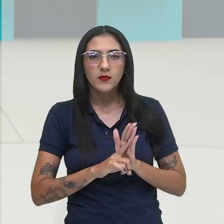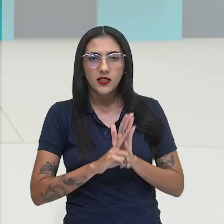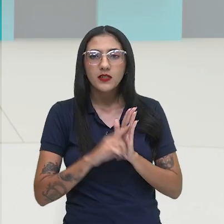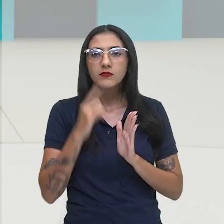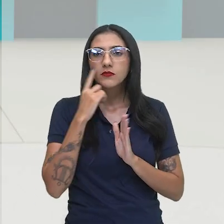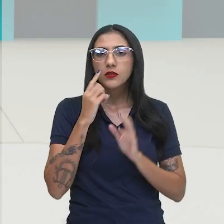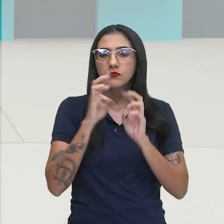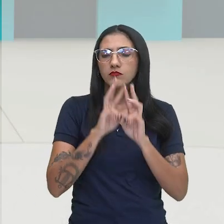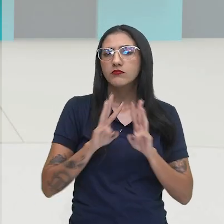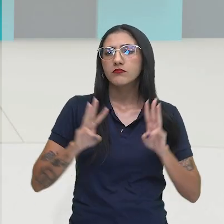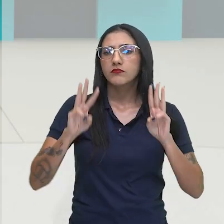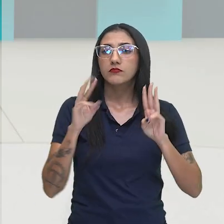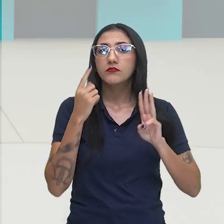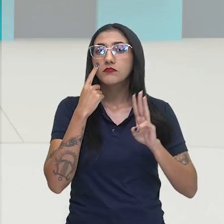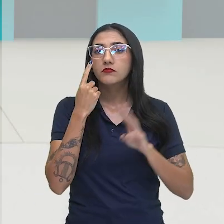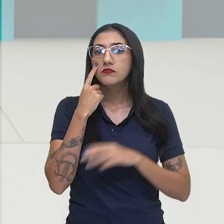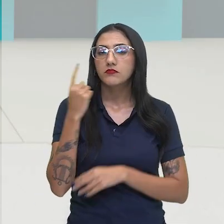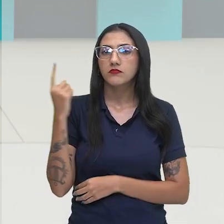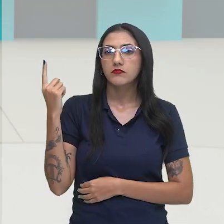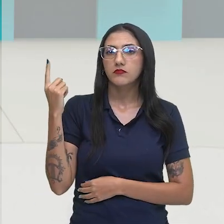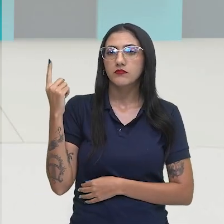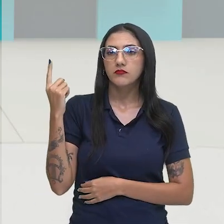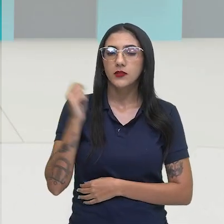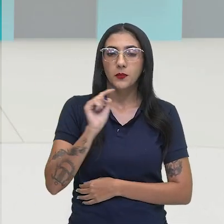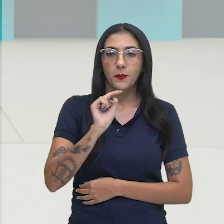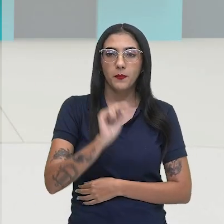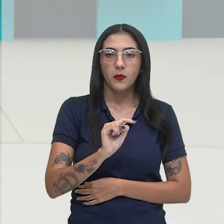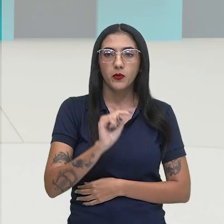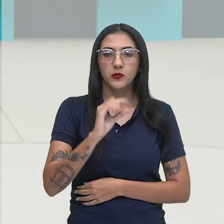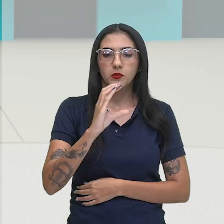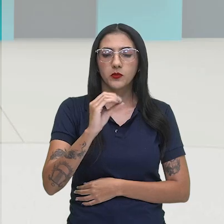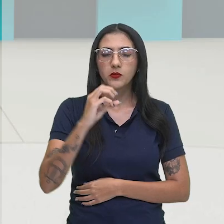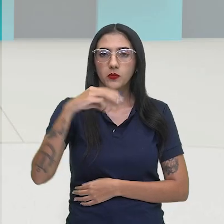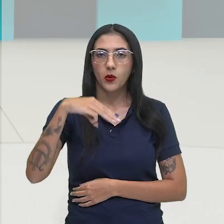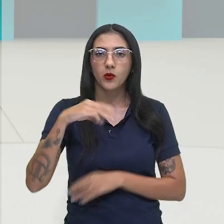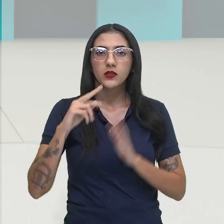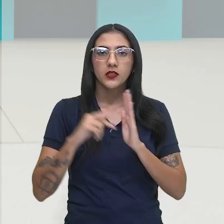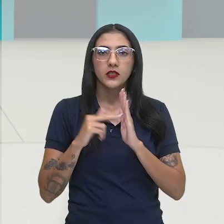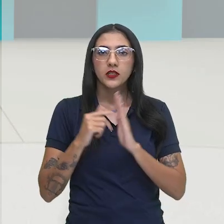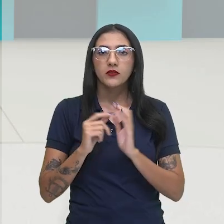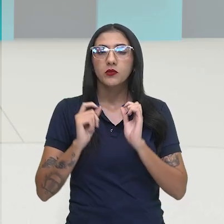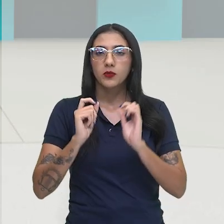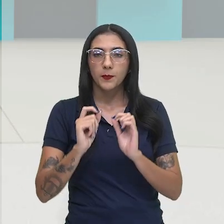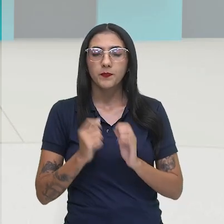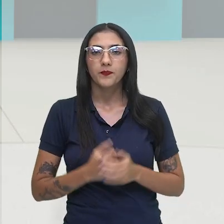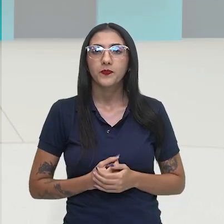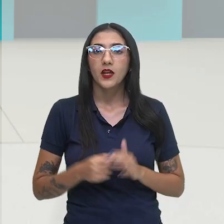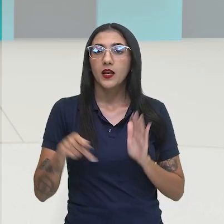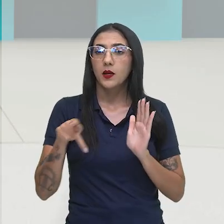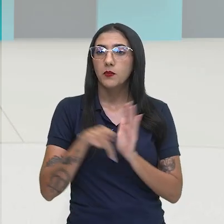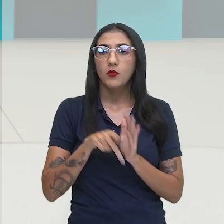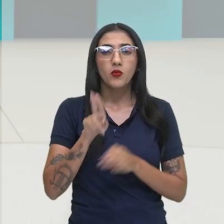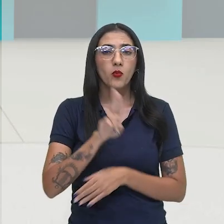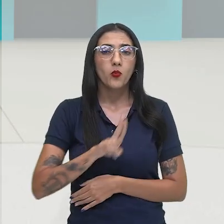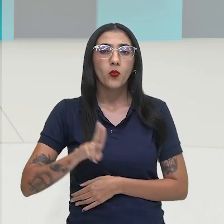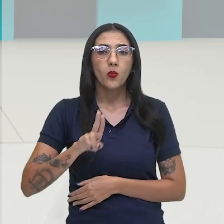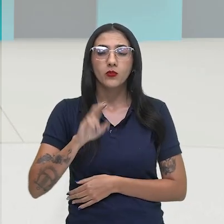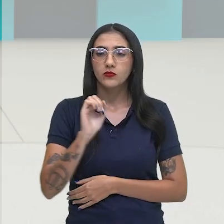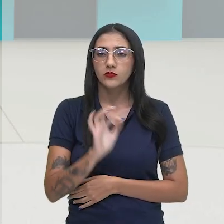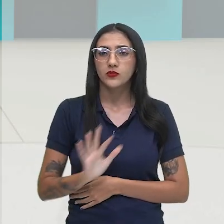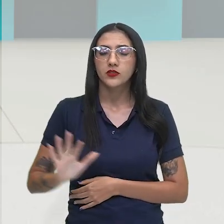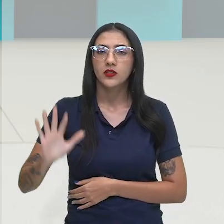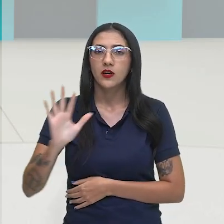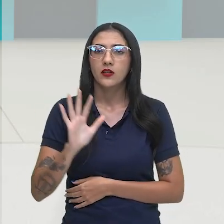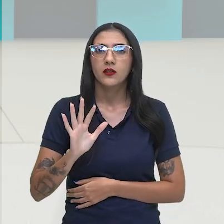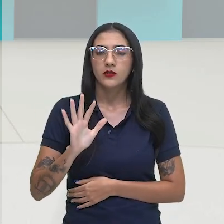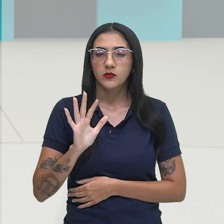lá na sua página, cujo final seja .com, indica que é comercial de uso geral. Em